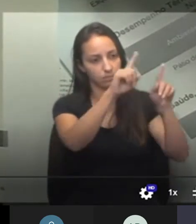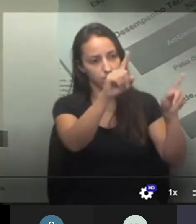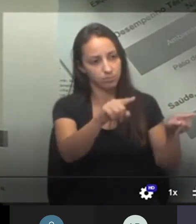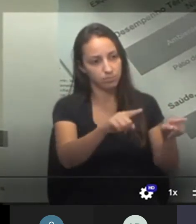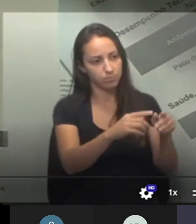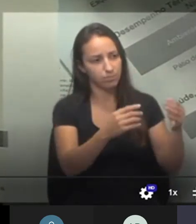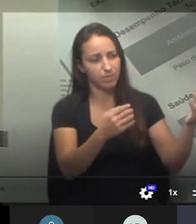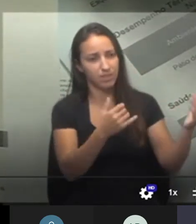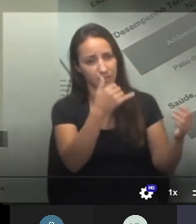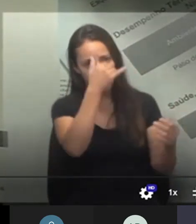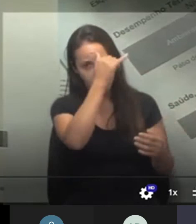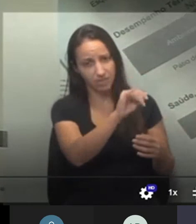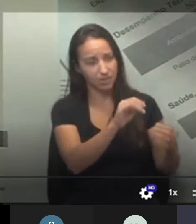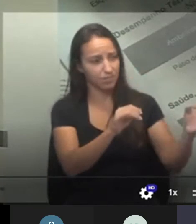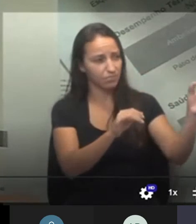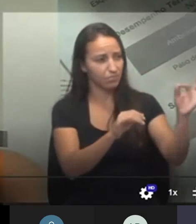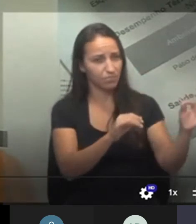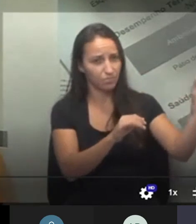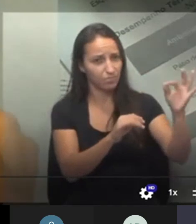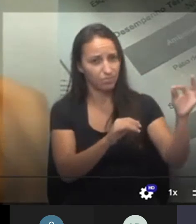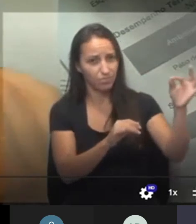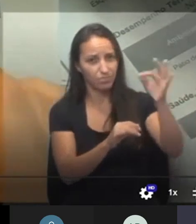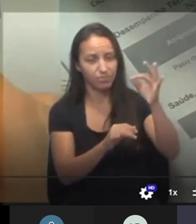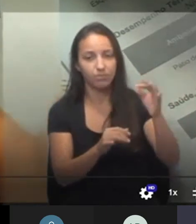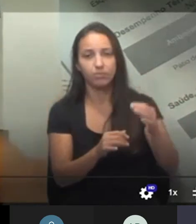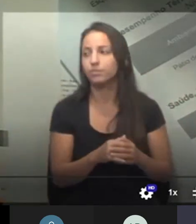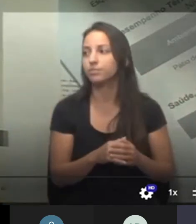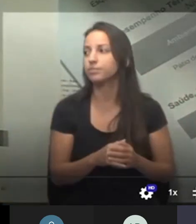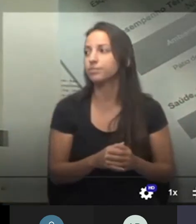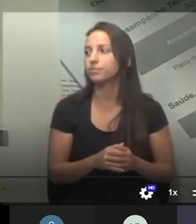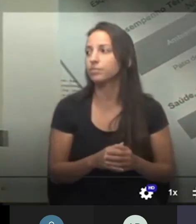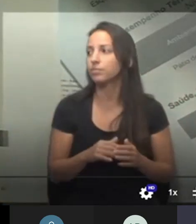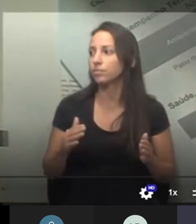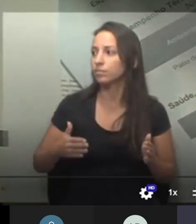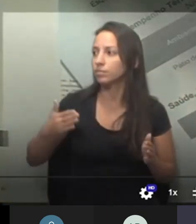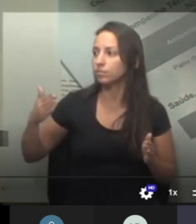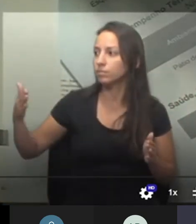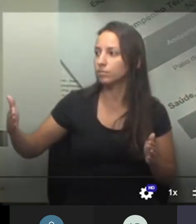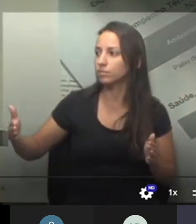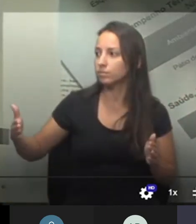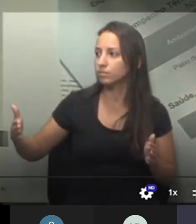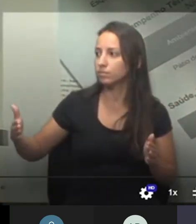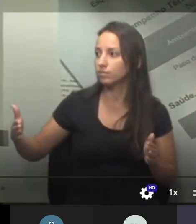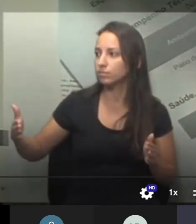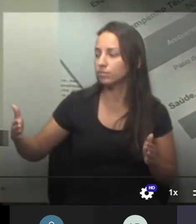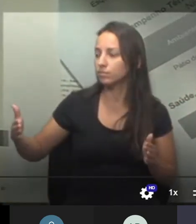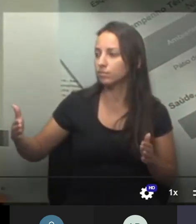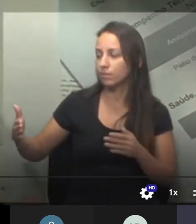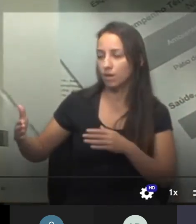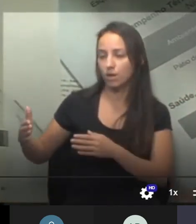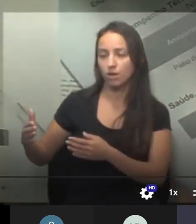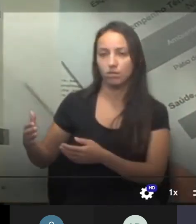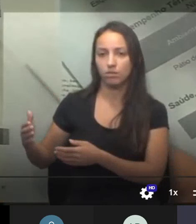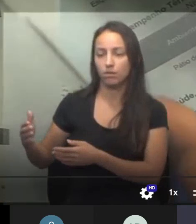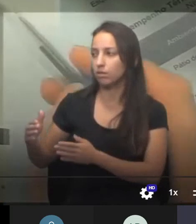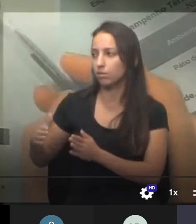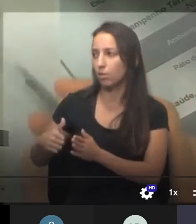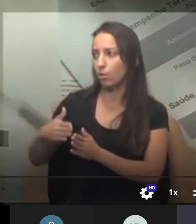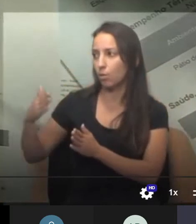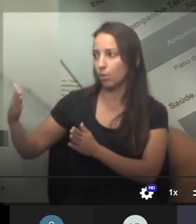para evitar que insetos entrem. E do outro lado, lembra-se que eu sempre falo, né? Louças é tudo